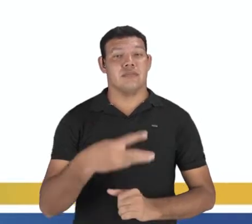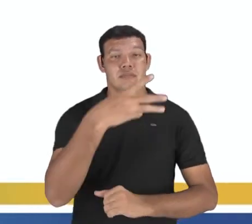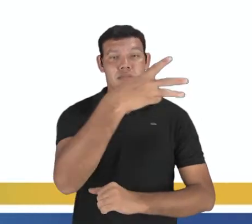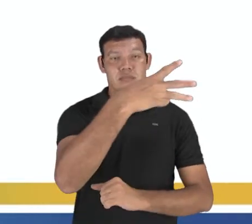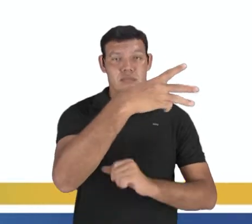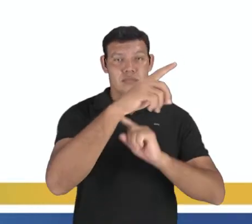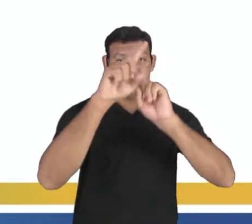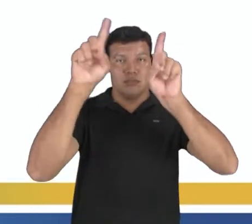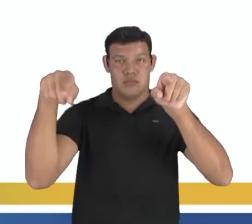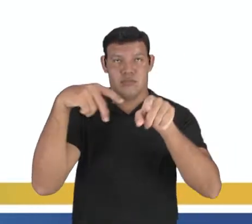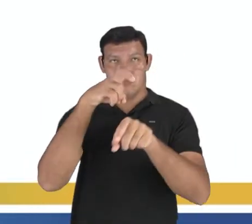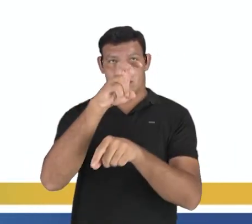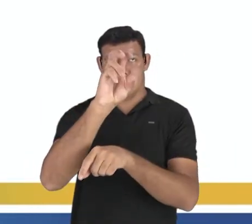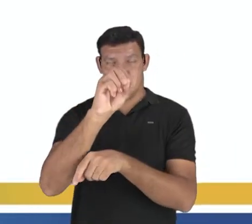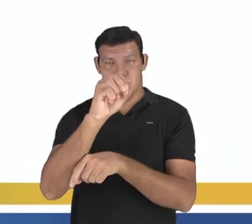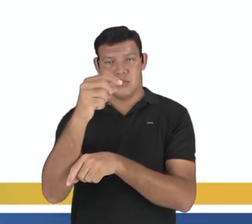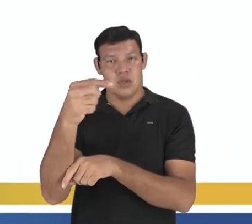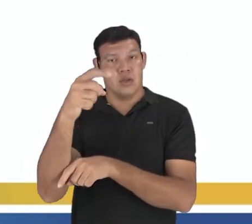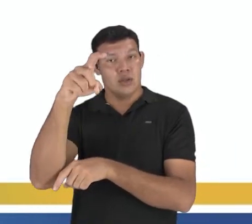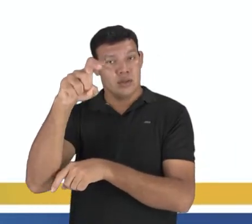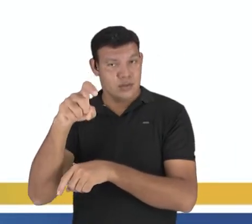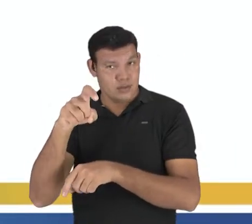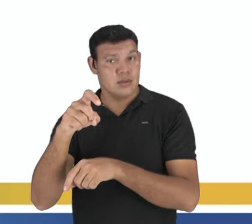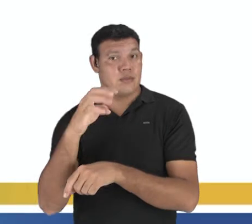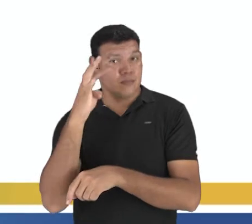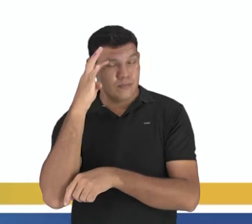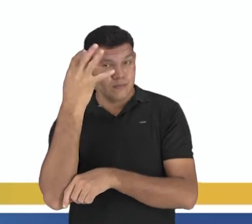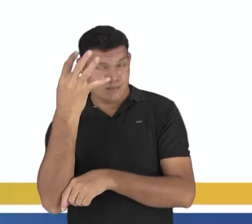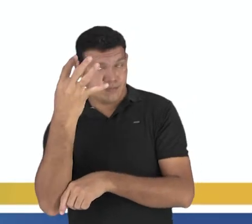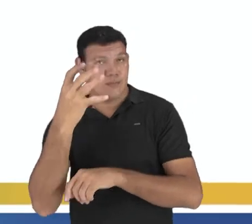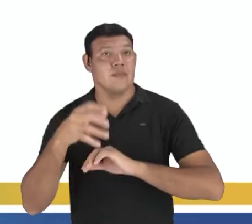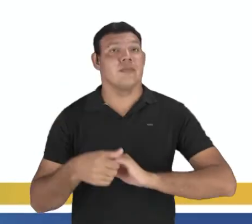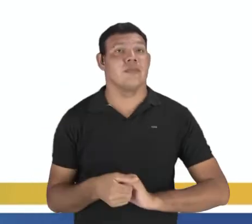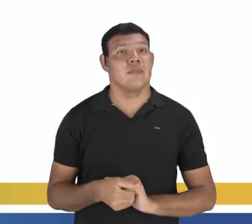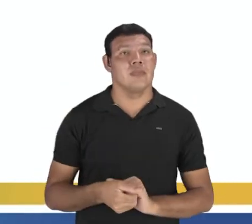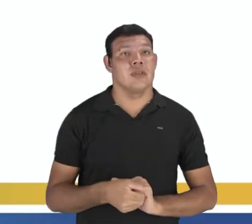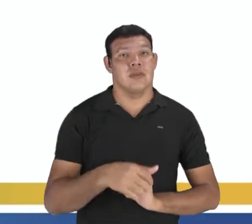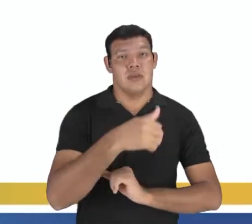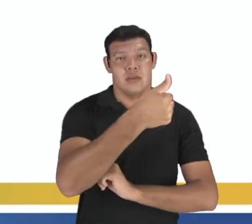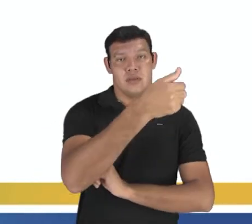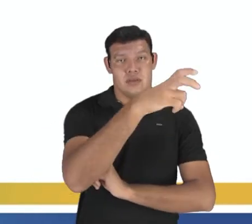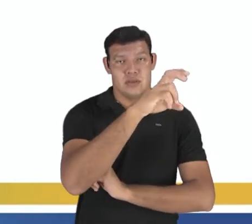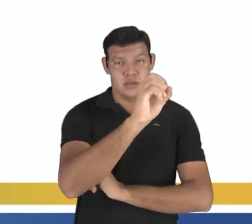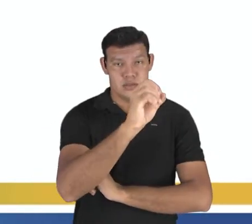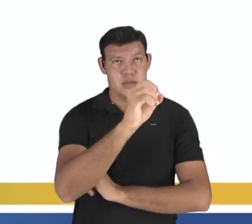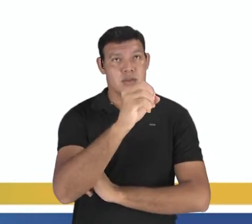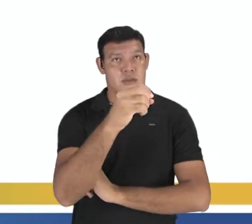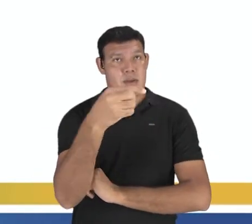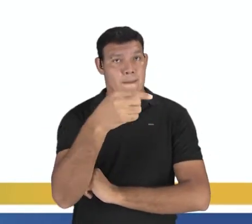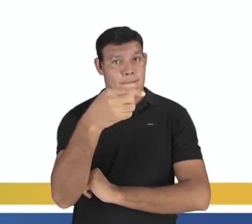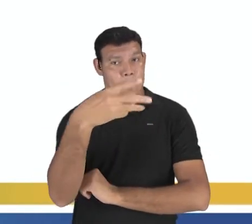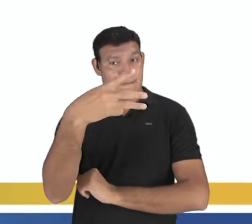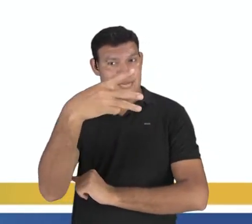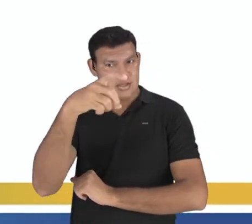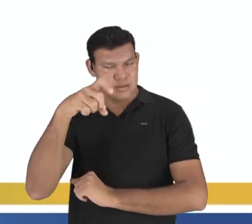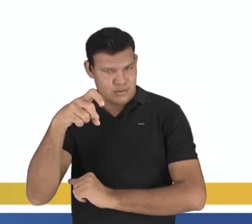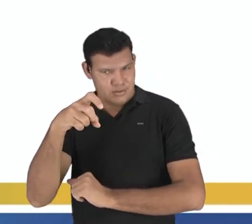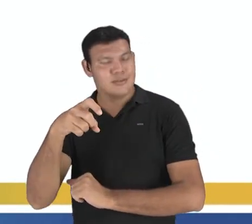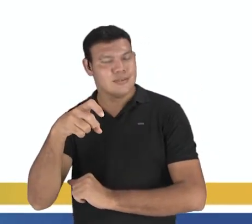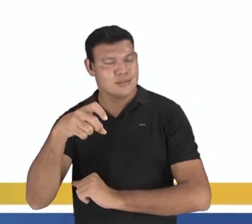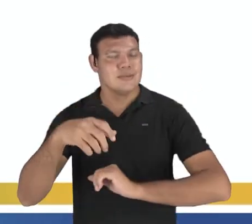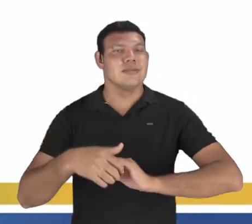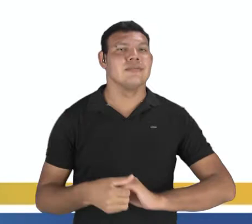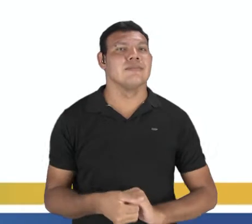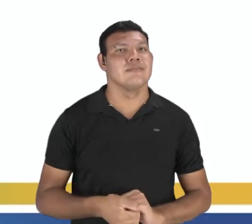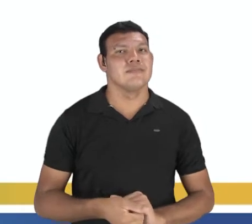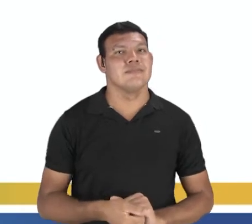menos x. E aí nós vamos ter como resposta o 50 e o menos 3x nessa segunda etapa da